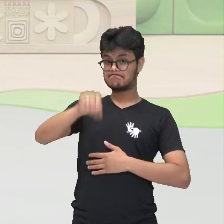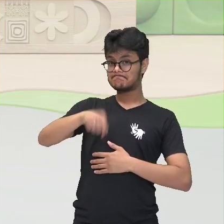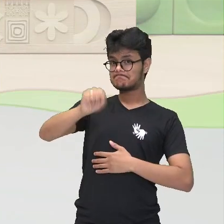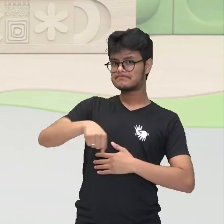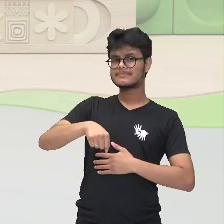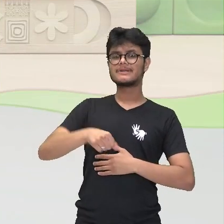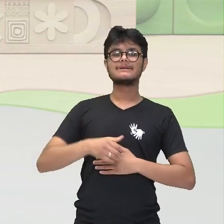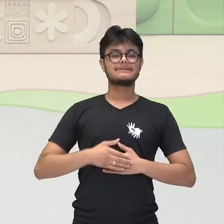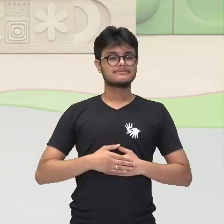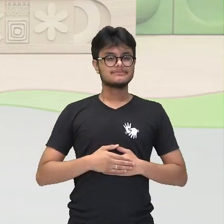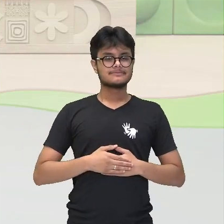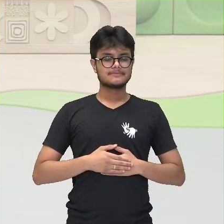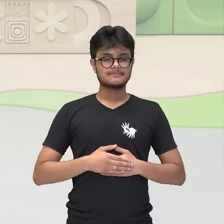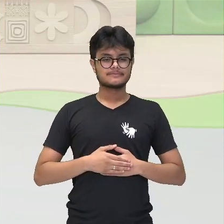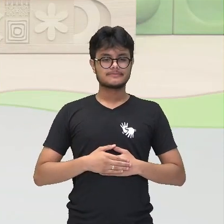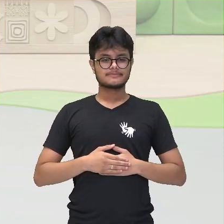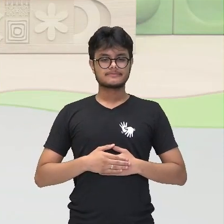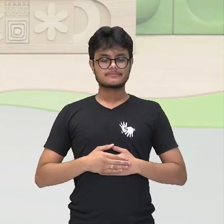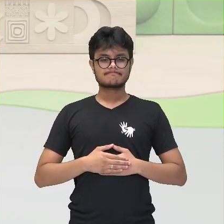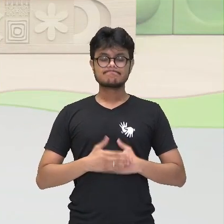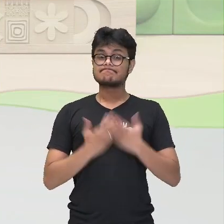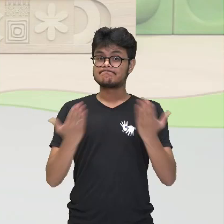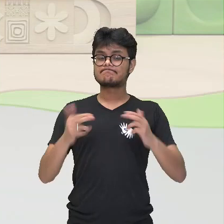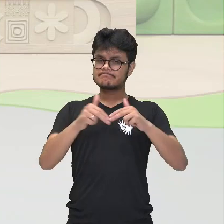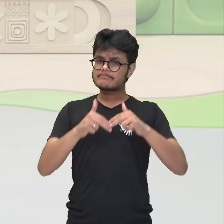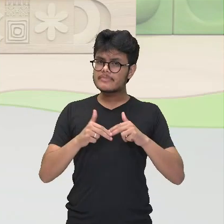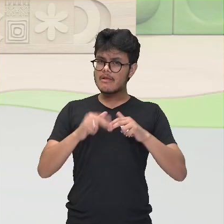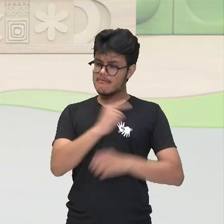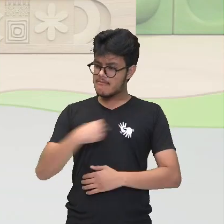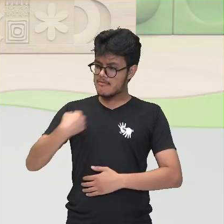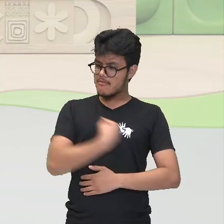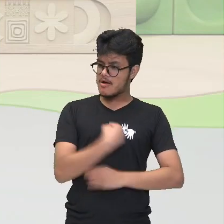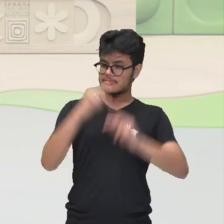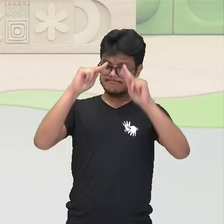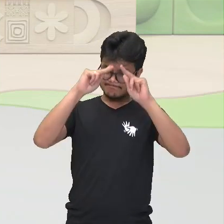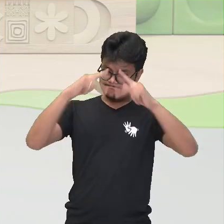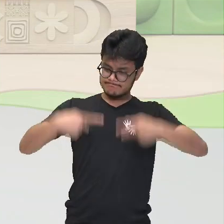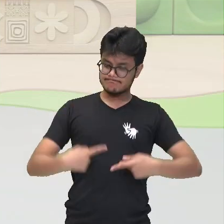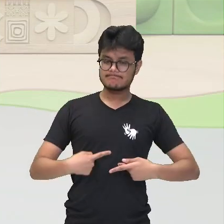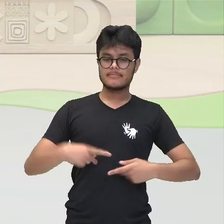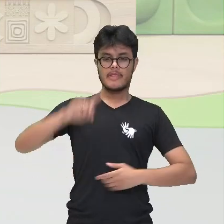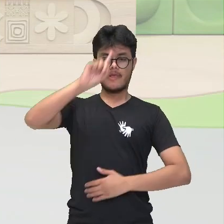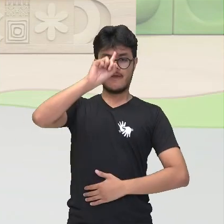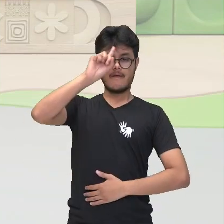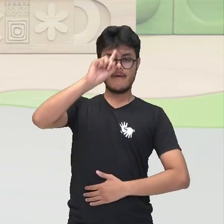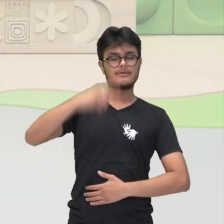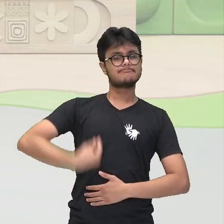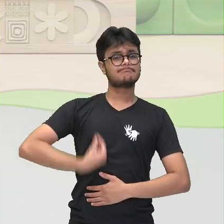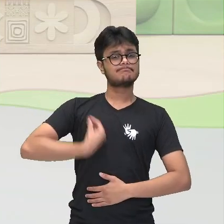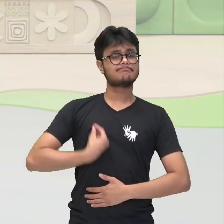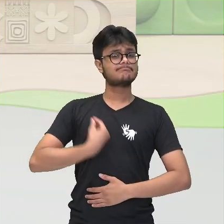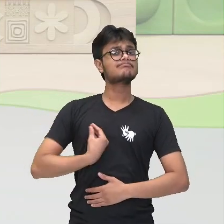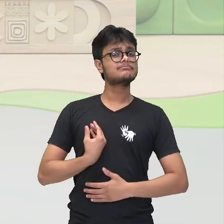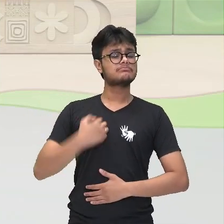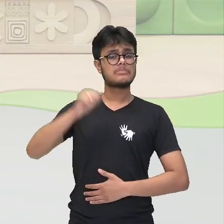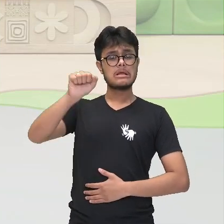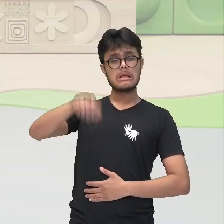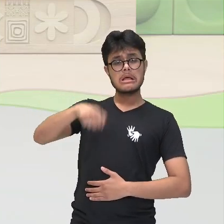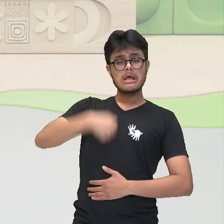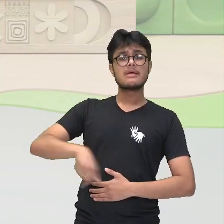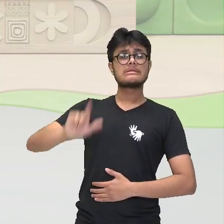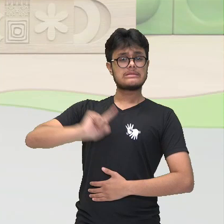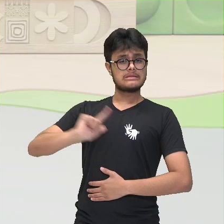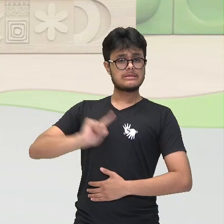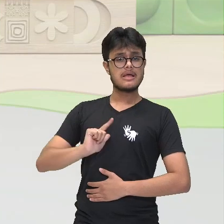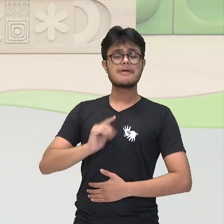com mais eficiência, Então são atitudes nossas, hábitos nossos que a gente pode ir adquirindo ali e que vai